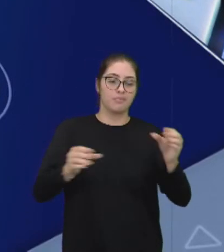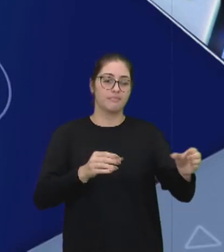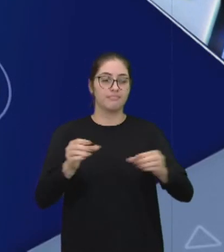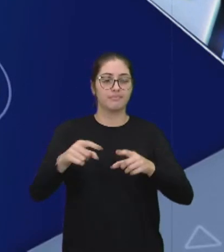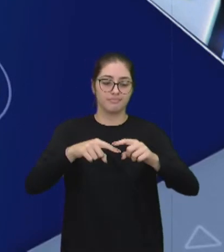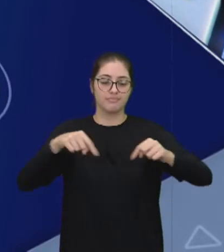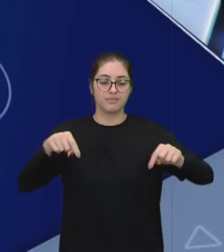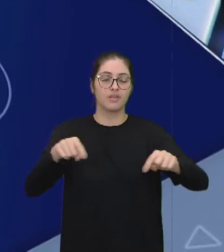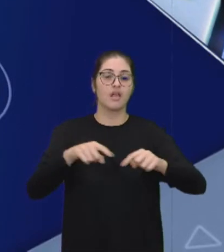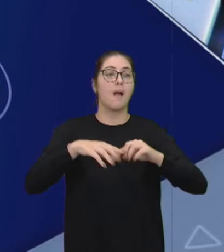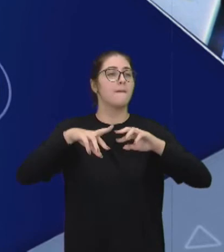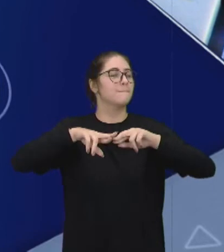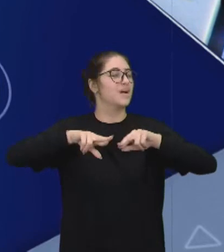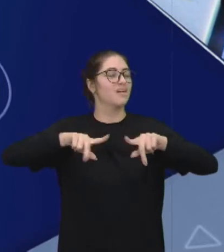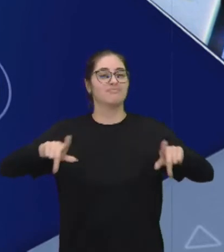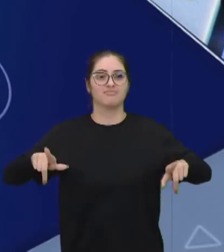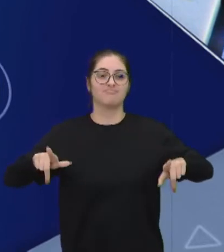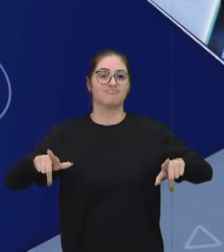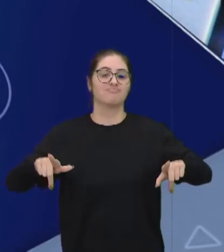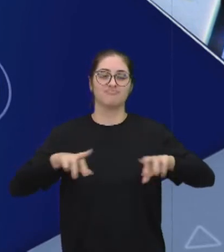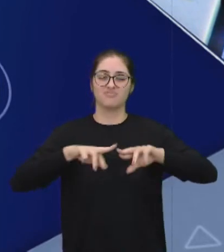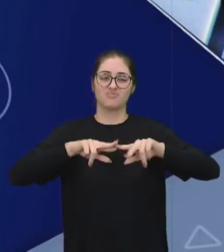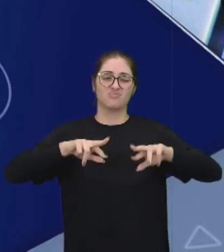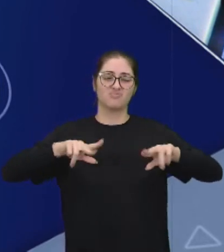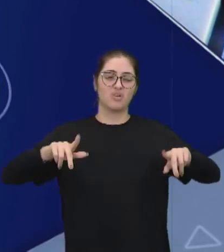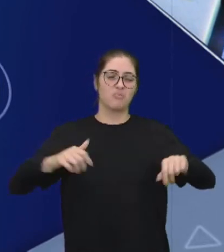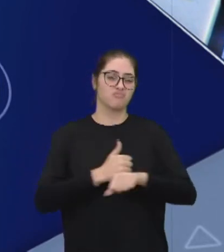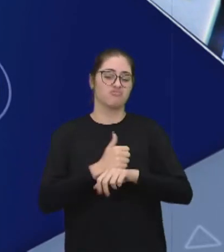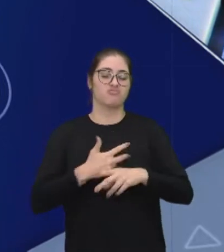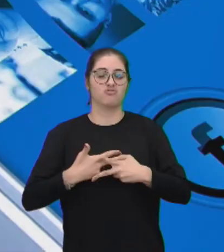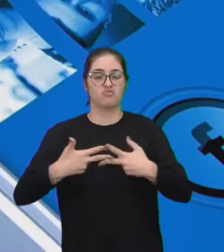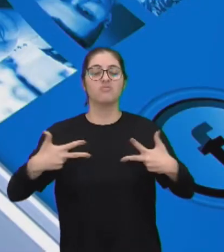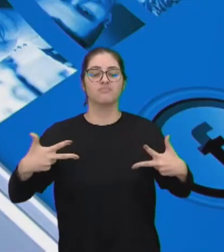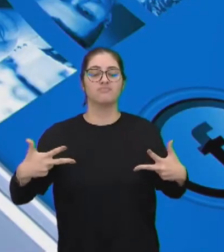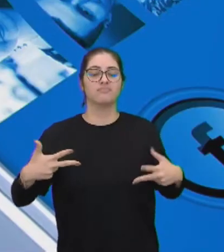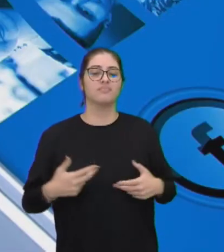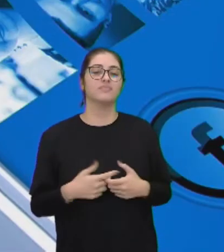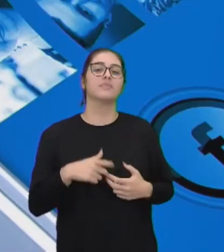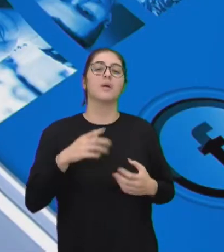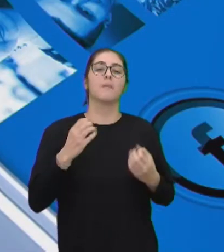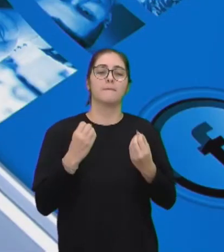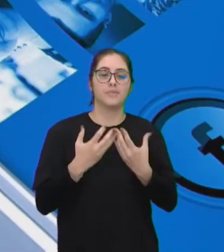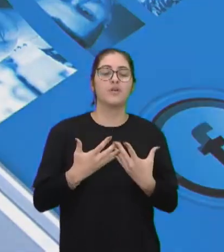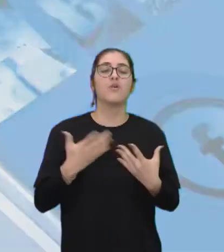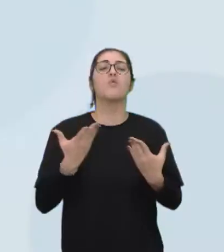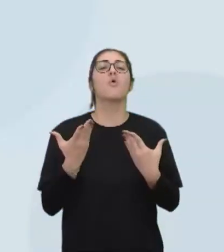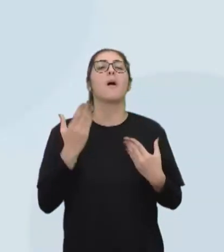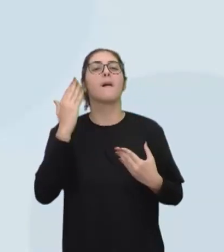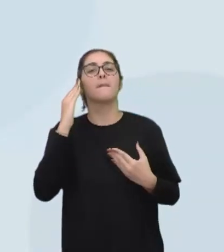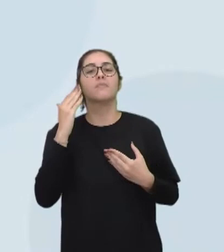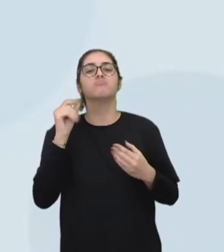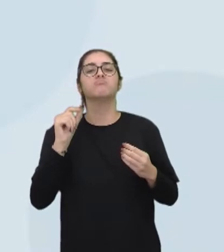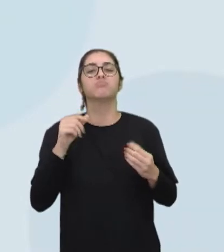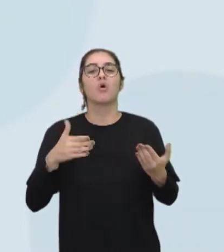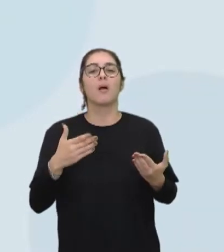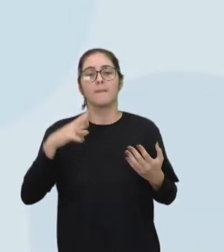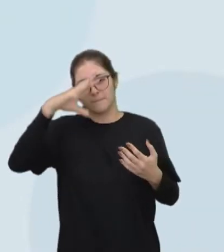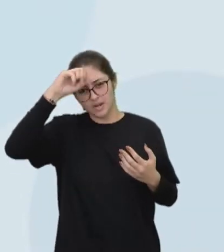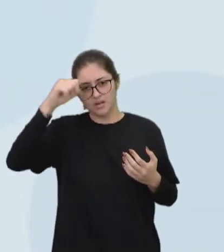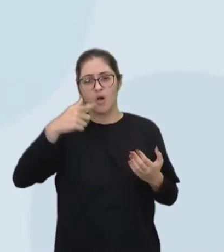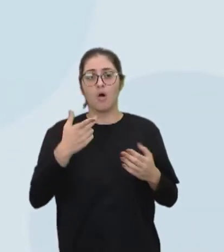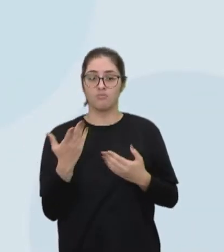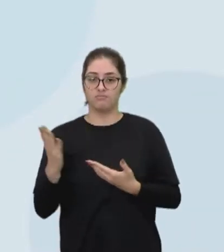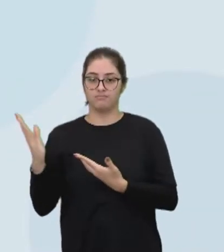consegue nem imaginar. O diretor que vai pensar em tudo, muita coisa. Muito bem. E o que nós aprendemos hoje, turma? Olha só aí na tela para